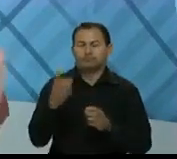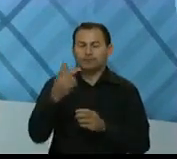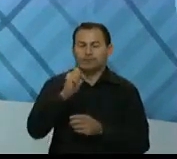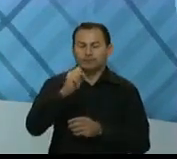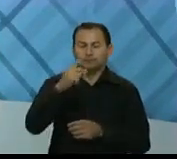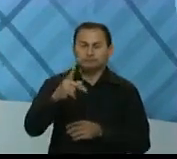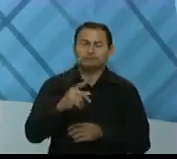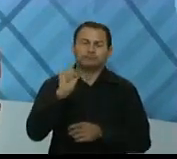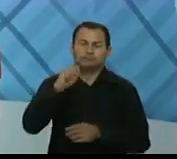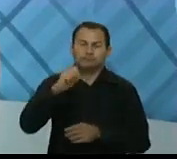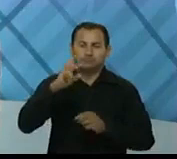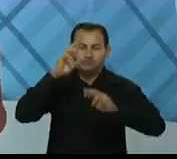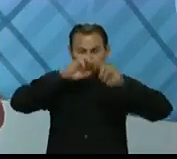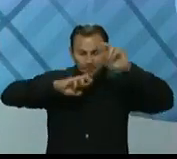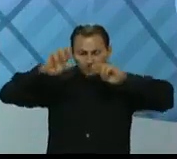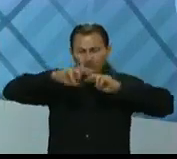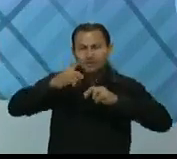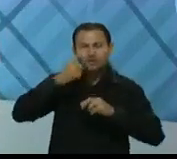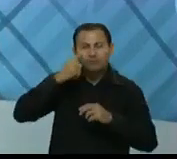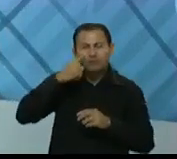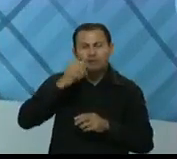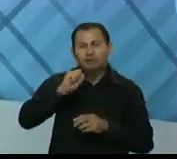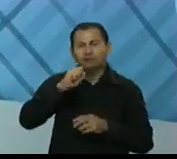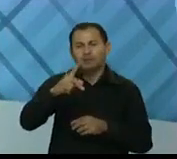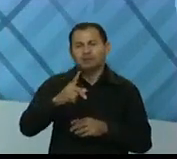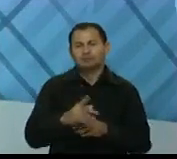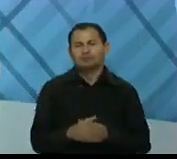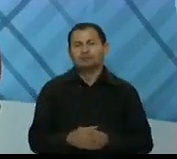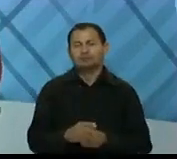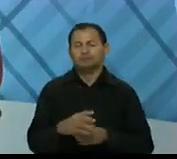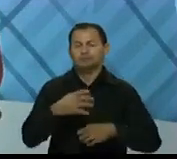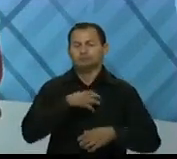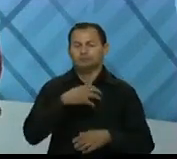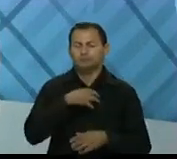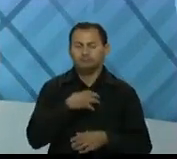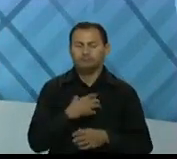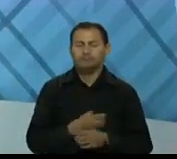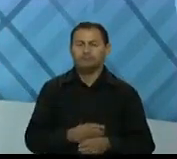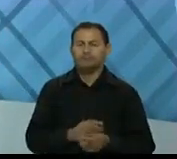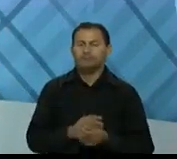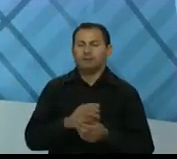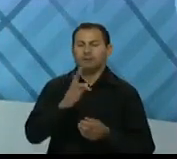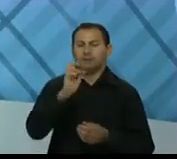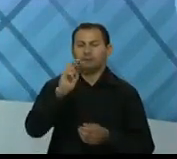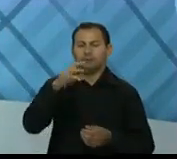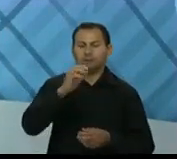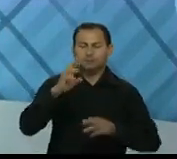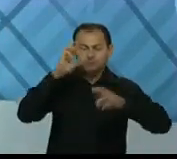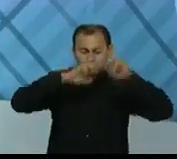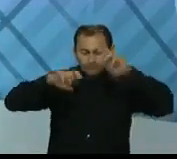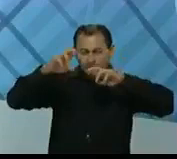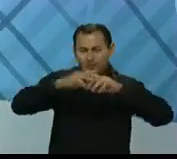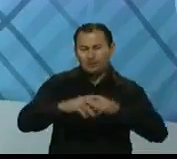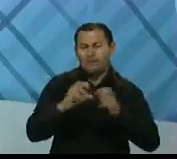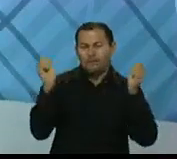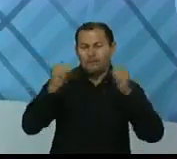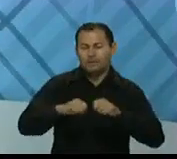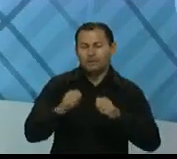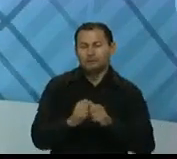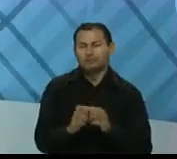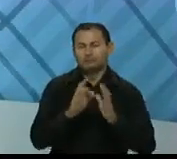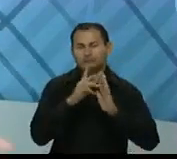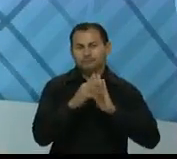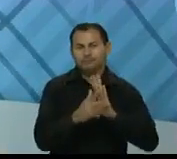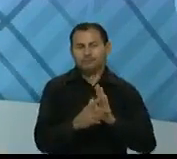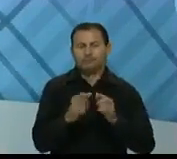situação e assim analisar, verificar as situações, os seus comportamentos dessas funções, analisar assim as possibilidades